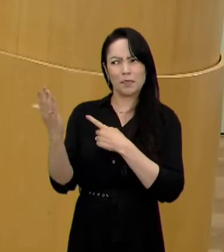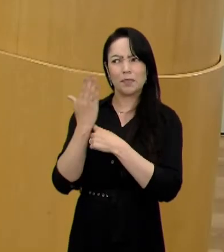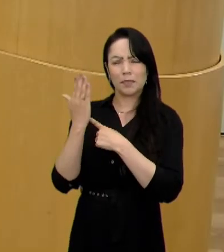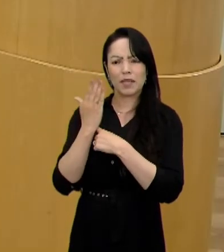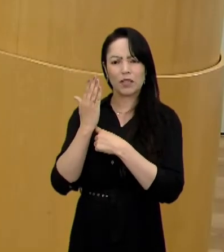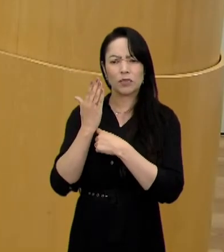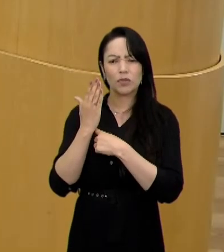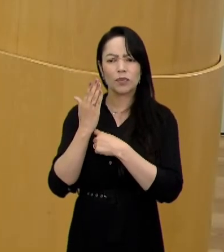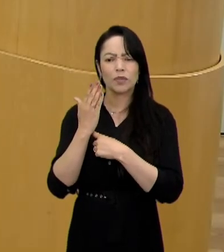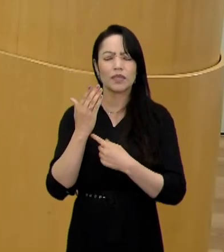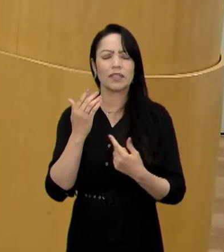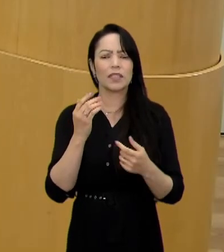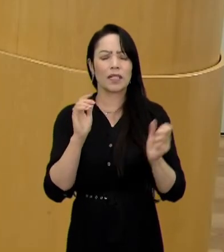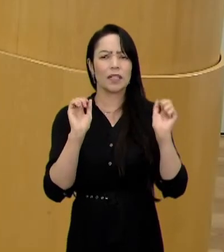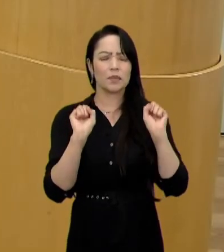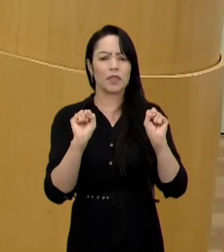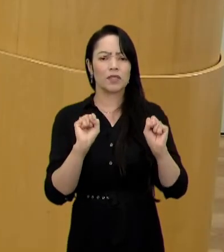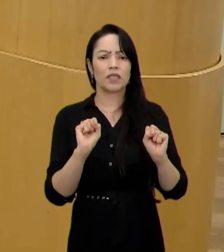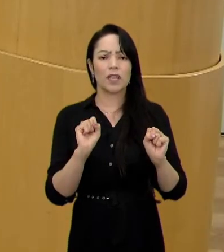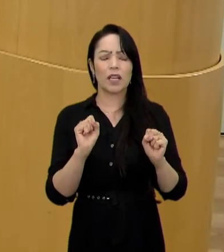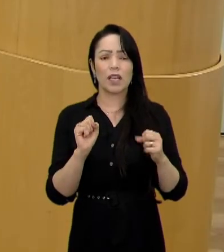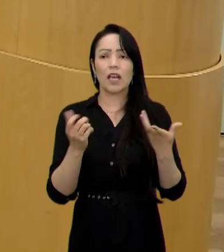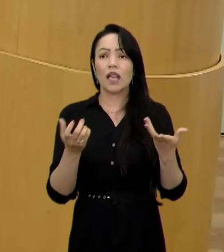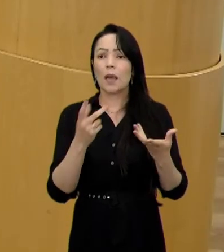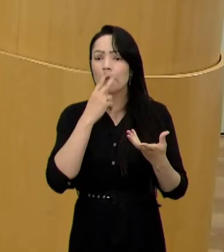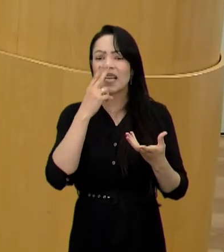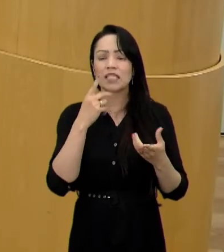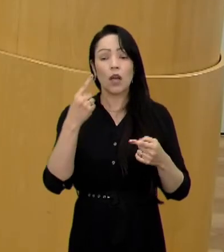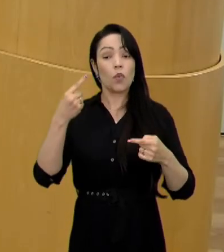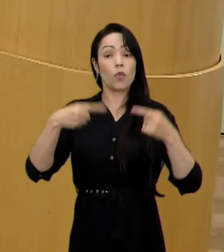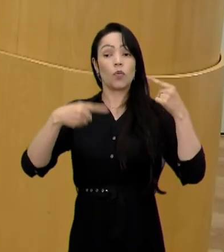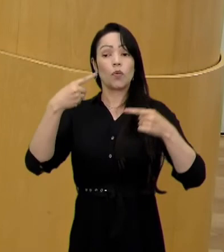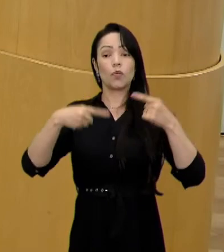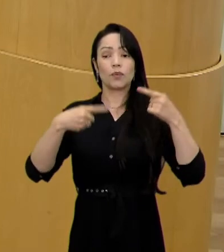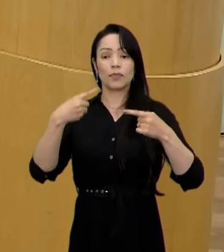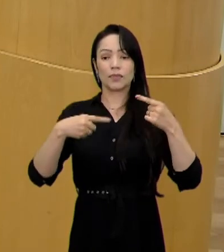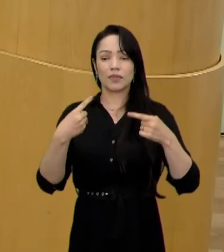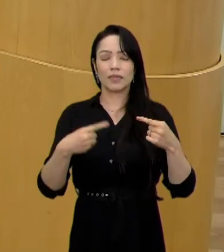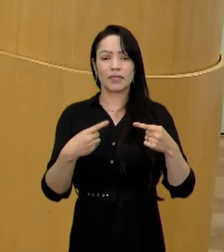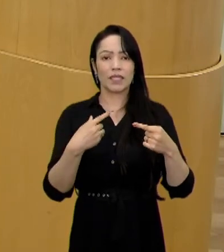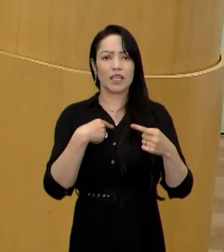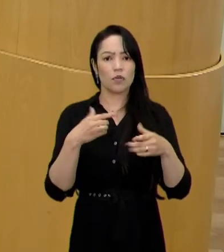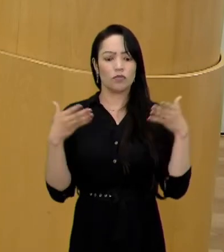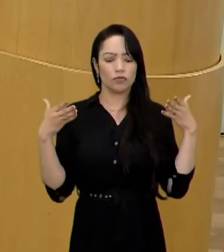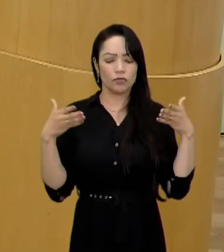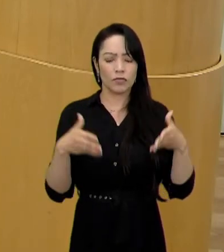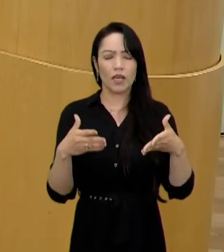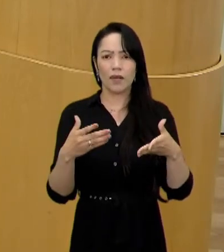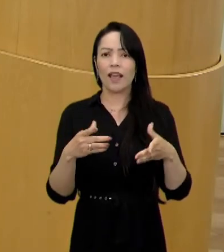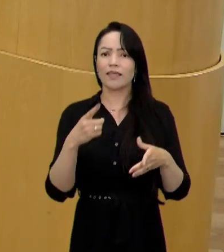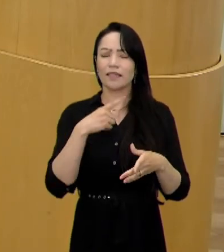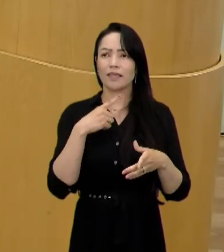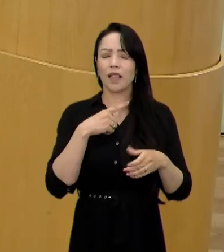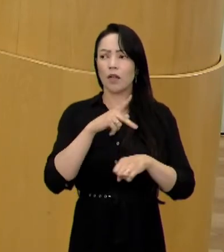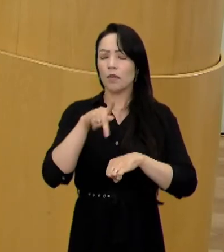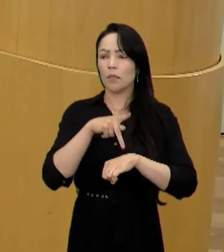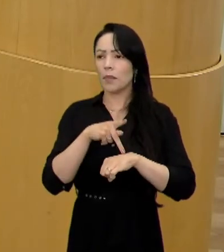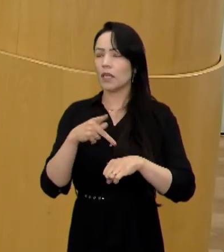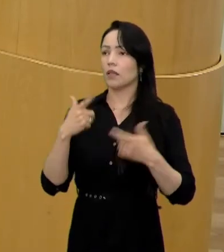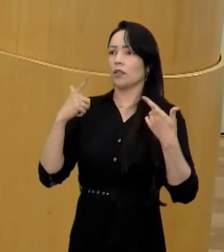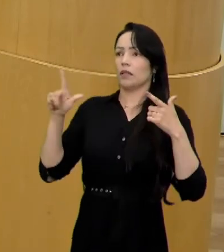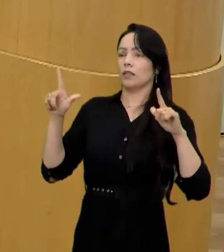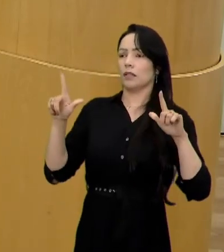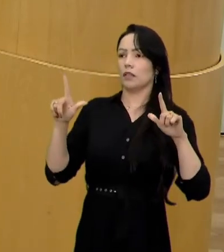aqui que outro utilizar, mas aquele conflito, né? Você chega ali num país que muitas das vezes você não sabe o